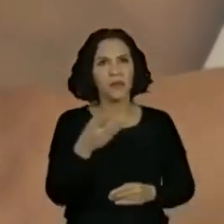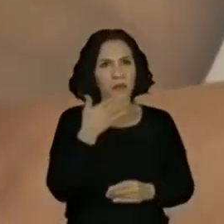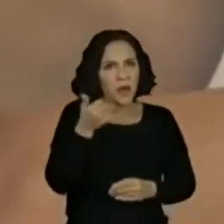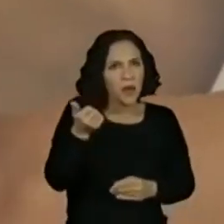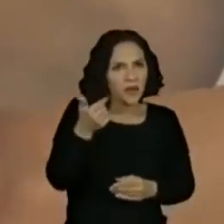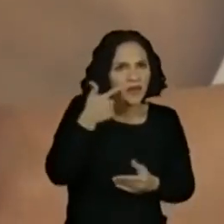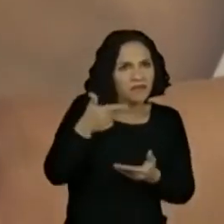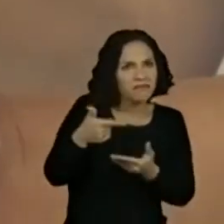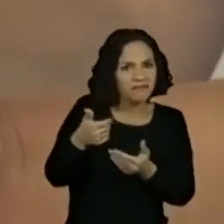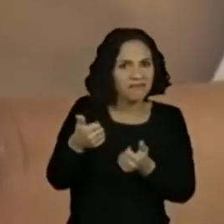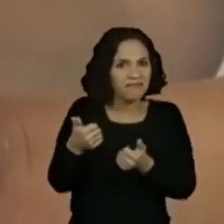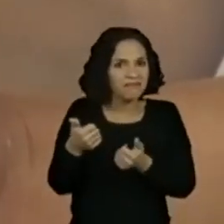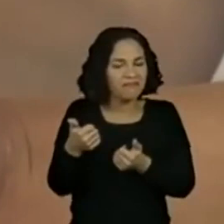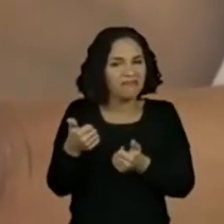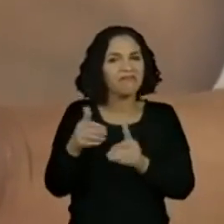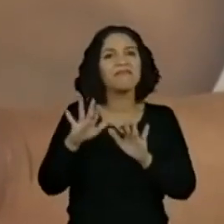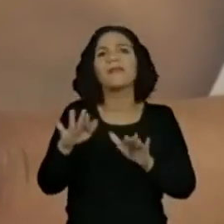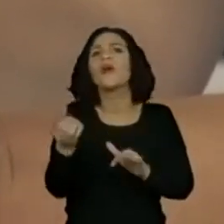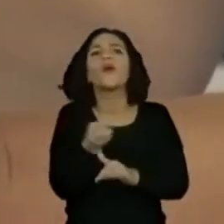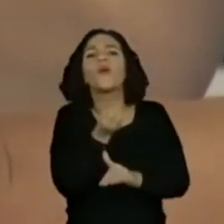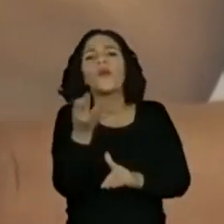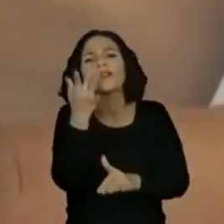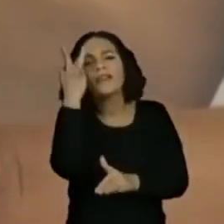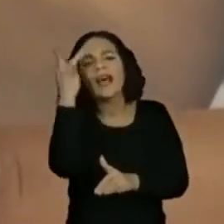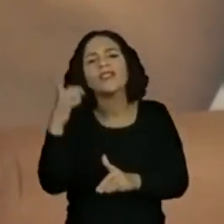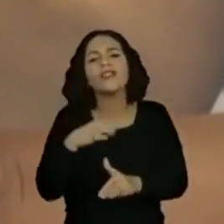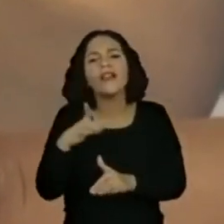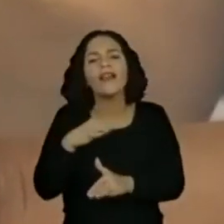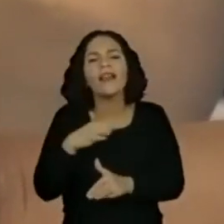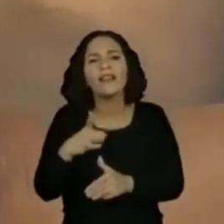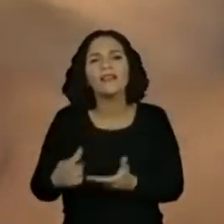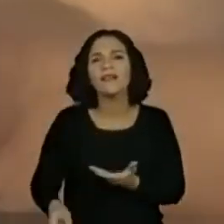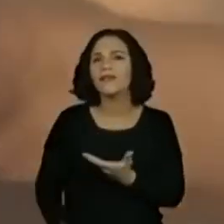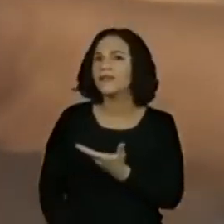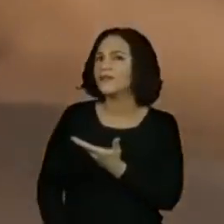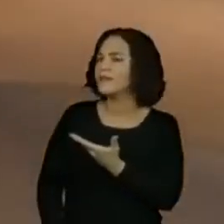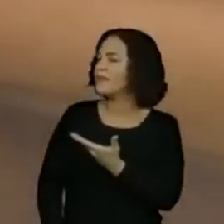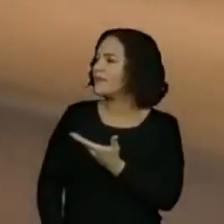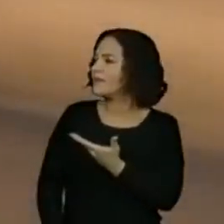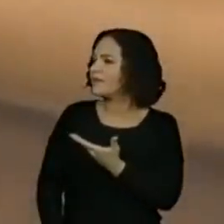Isso. Obrigada. Olhem lá. Por favor.